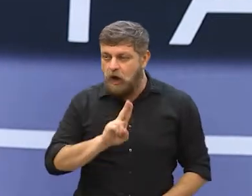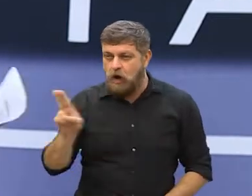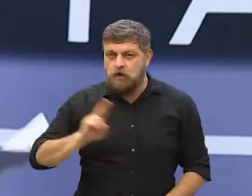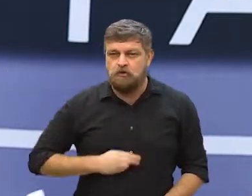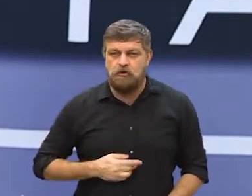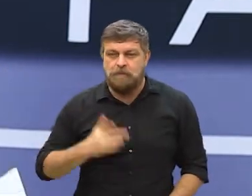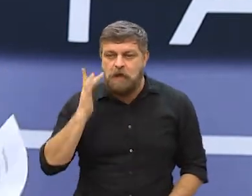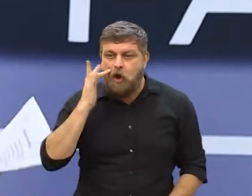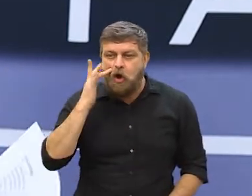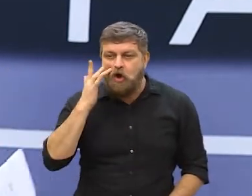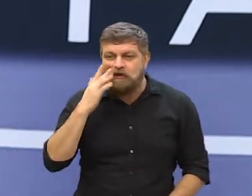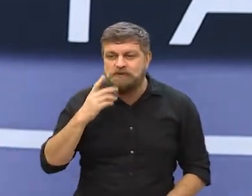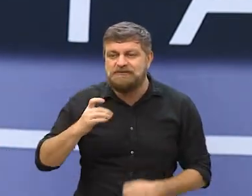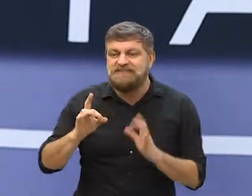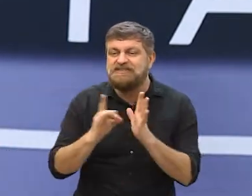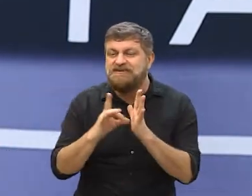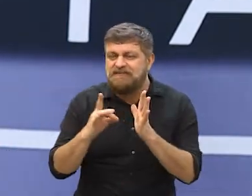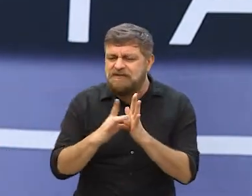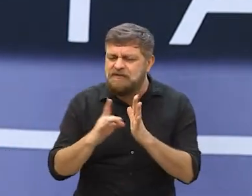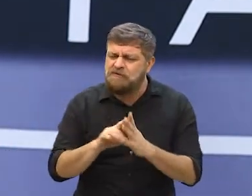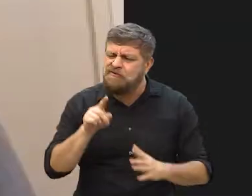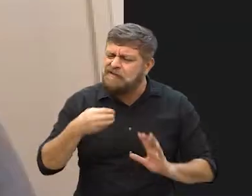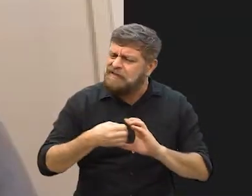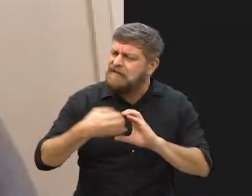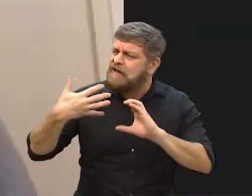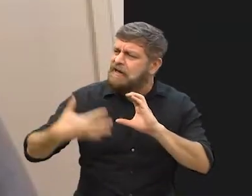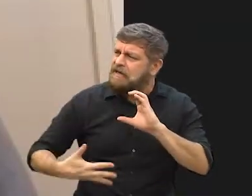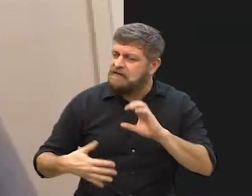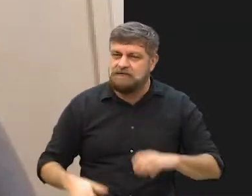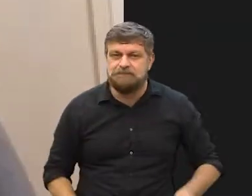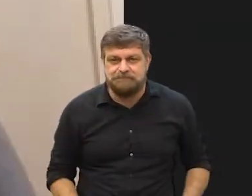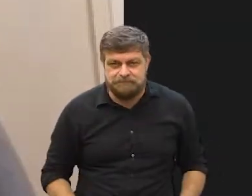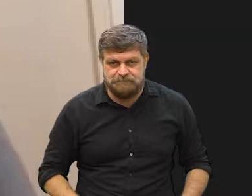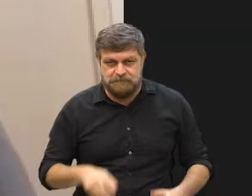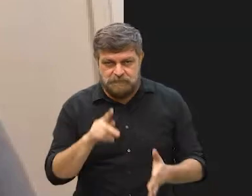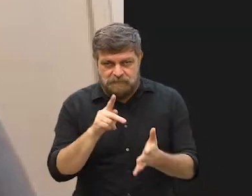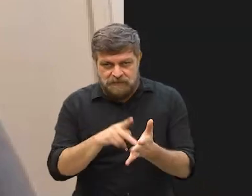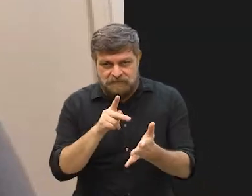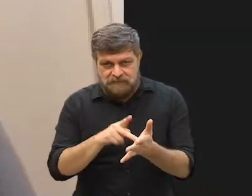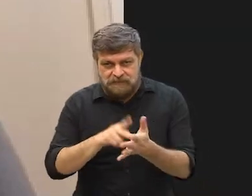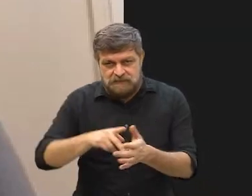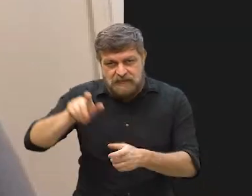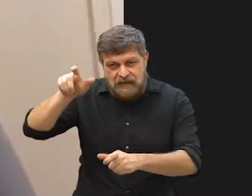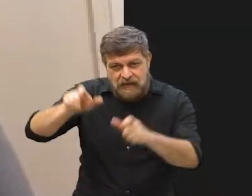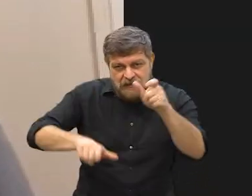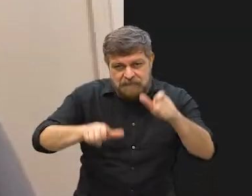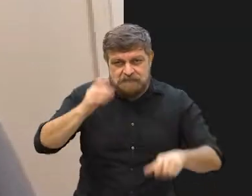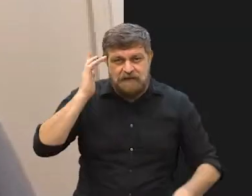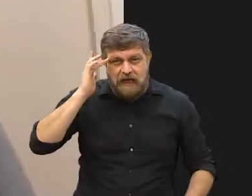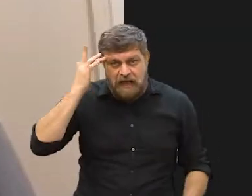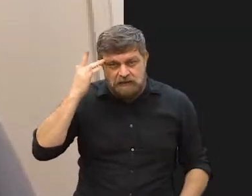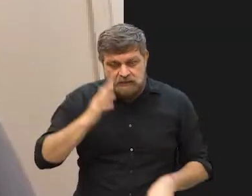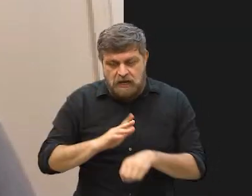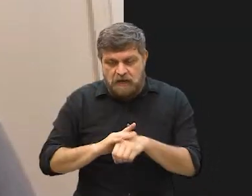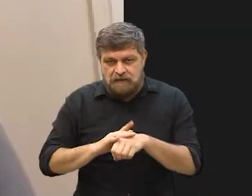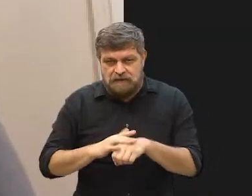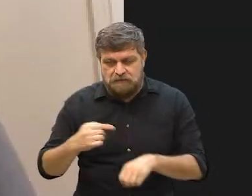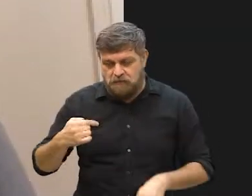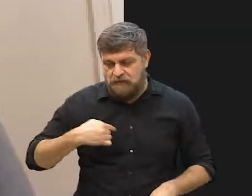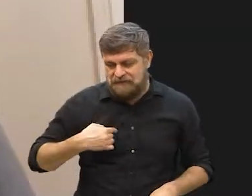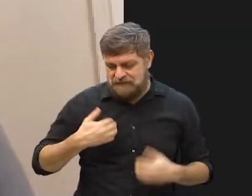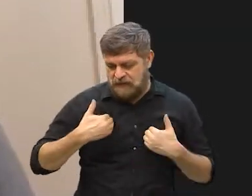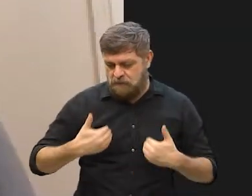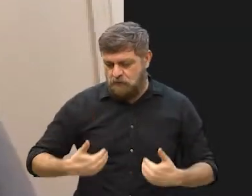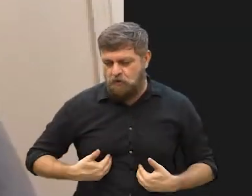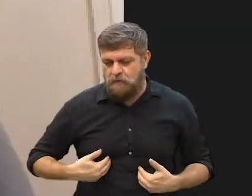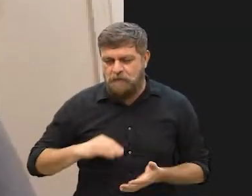ela caracteriza, o que ela é. Na verdade, as pessoas acham que essa doença é uma falta de